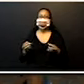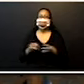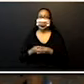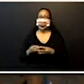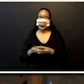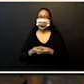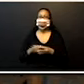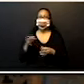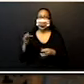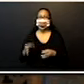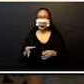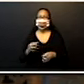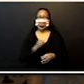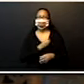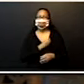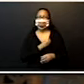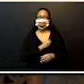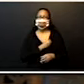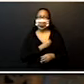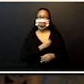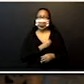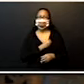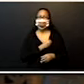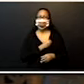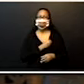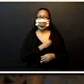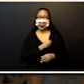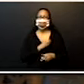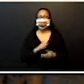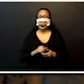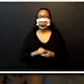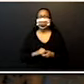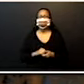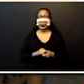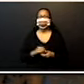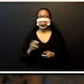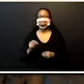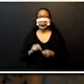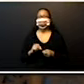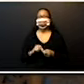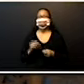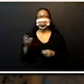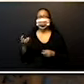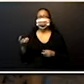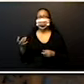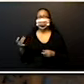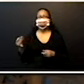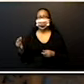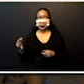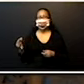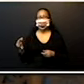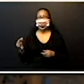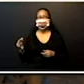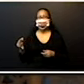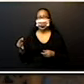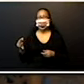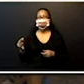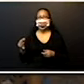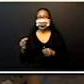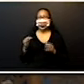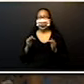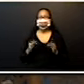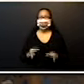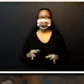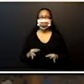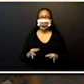768? Só analisar, fazer continha, que não tem erro, se fizer continha não erra. Só montar aqui